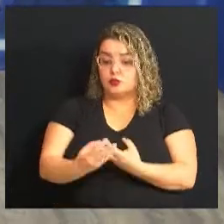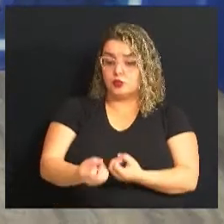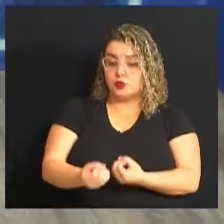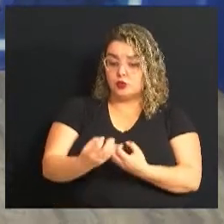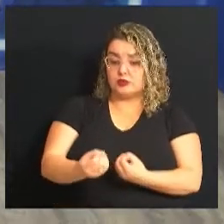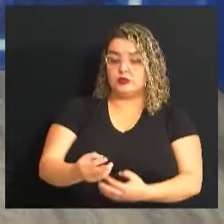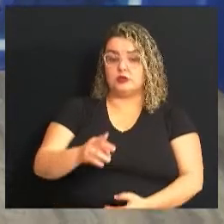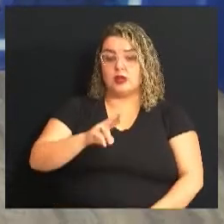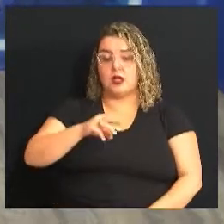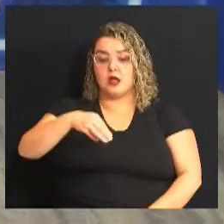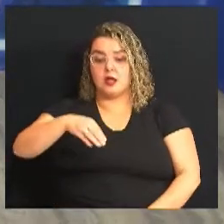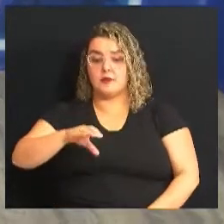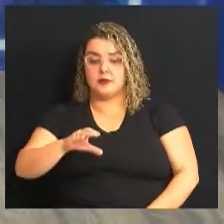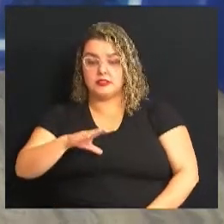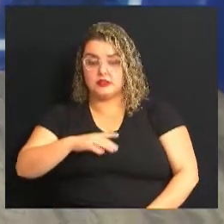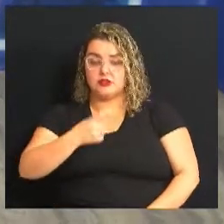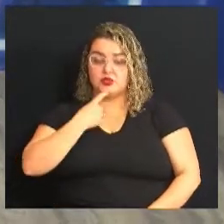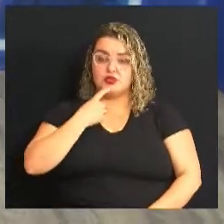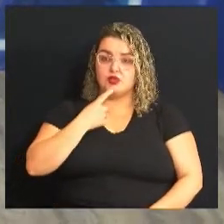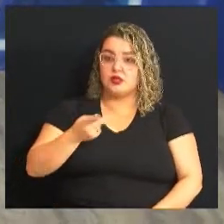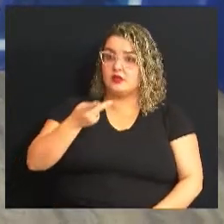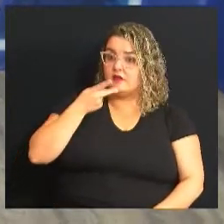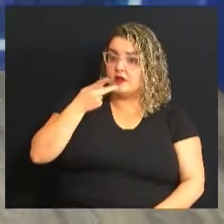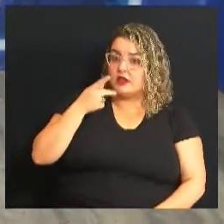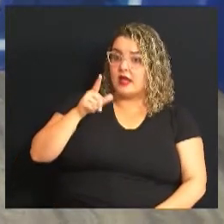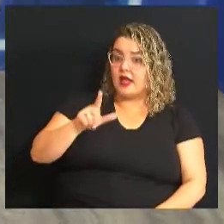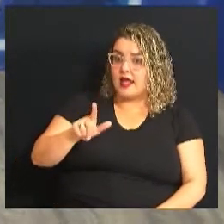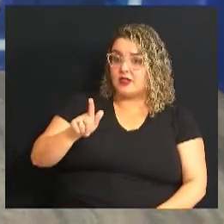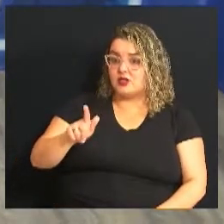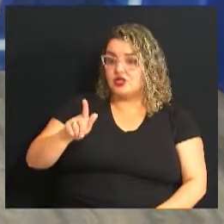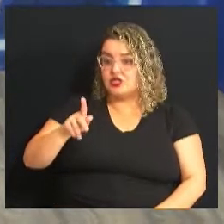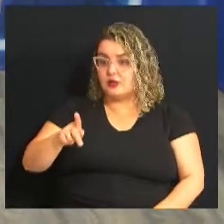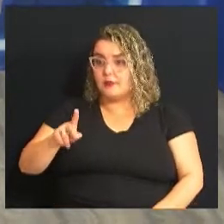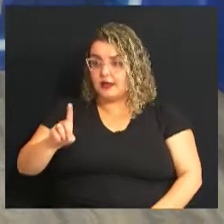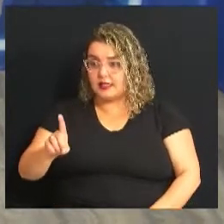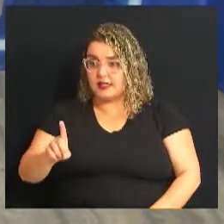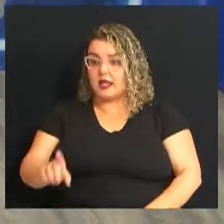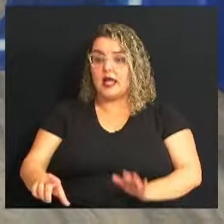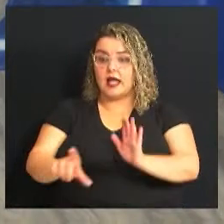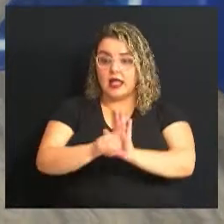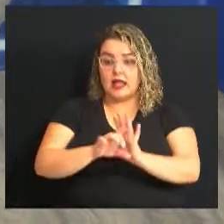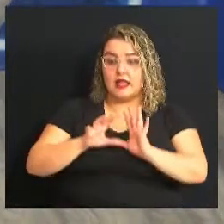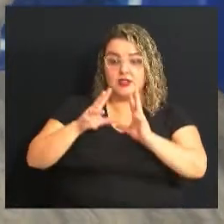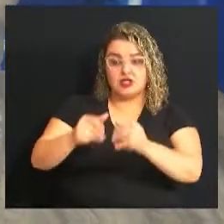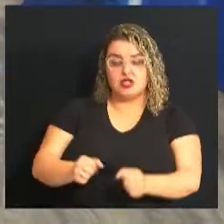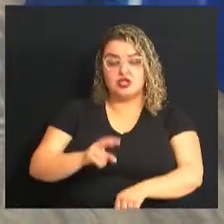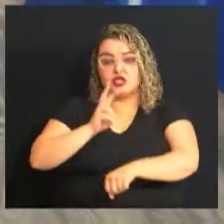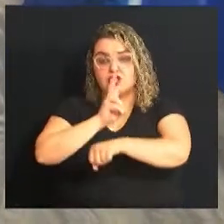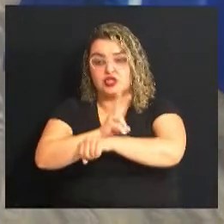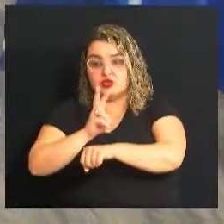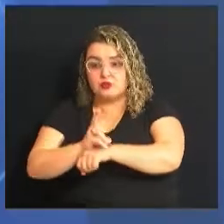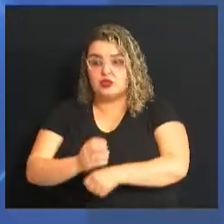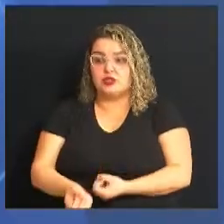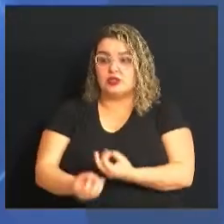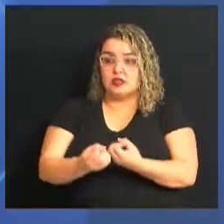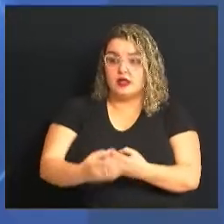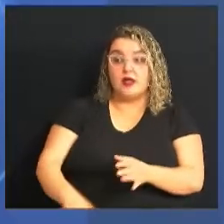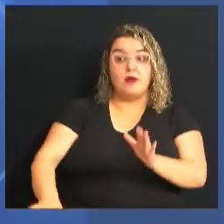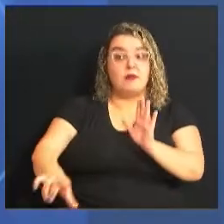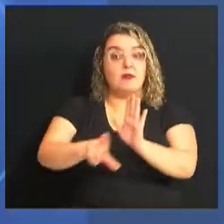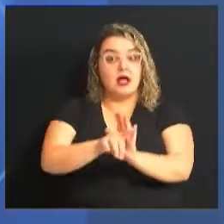Campinas, Mirna Abreu, e agora a gente fala sobre a LGPD, que é a Lei Geral de Proteção de Dados. É uma lei nova, muita gente ainda